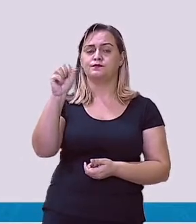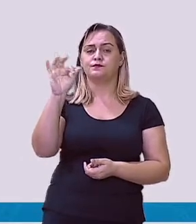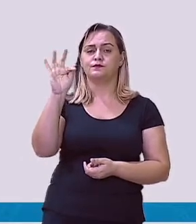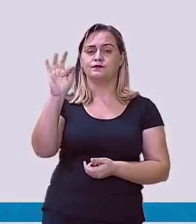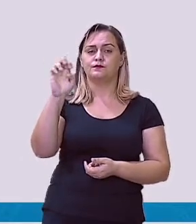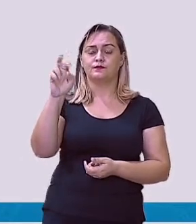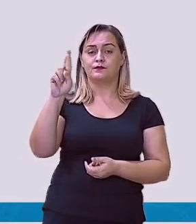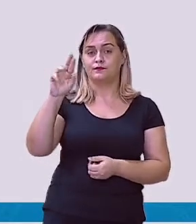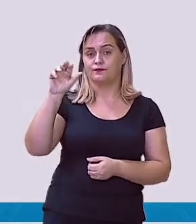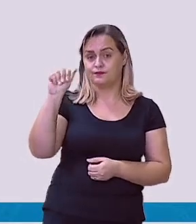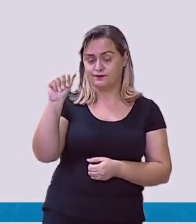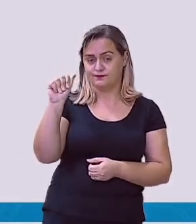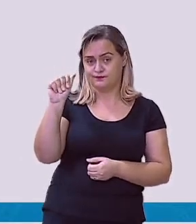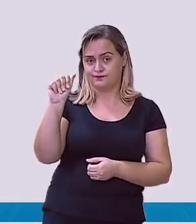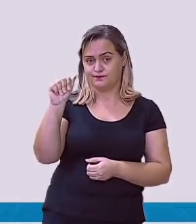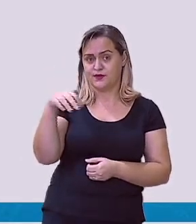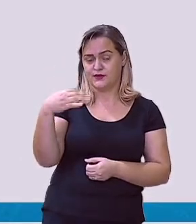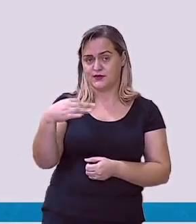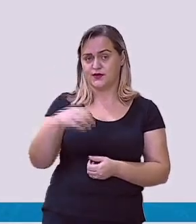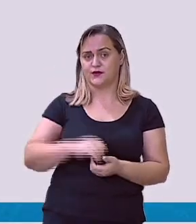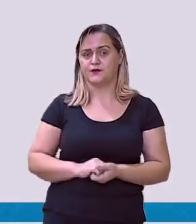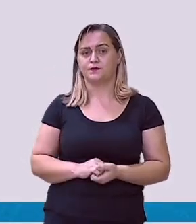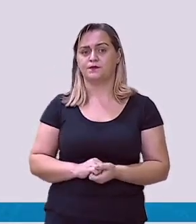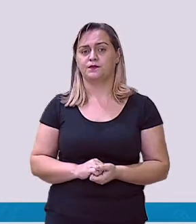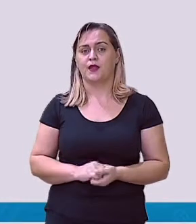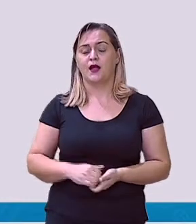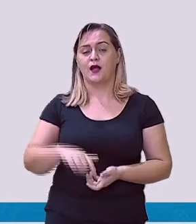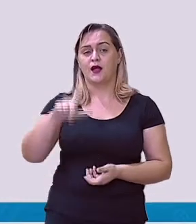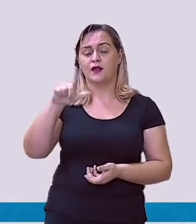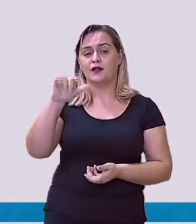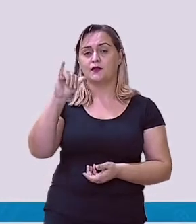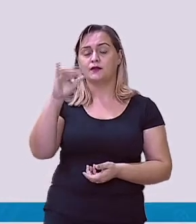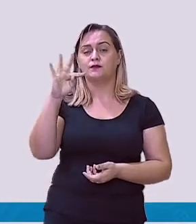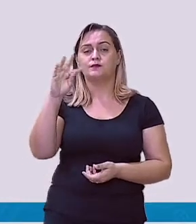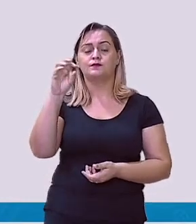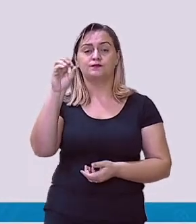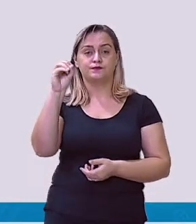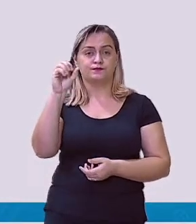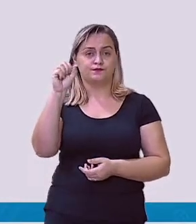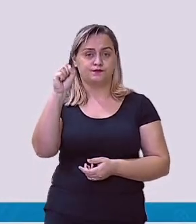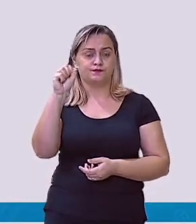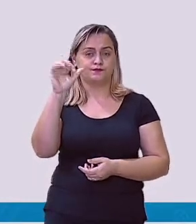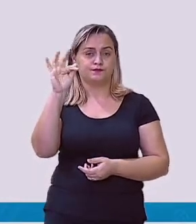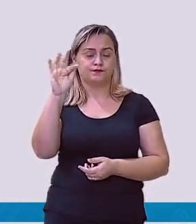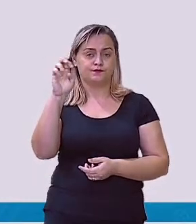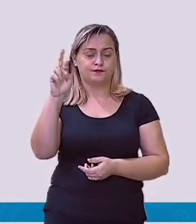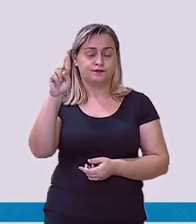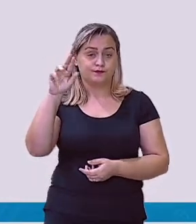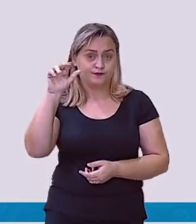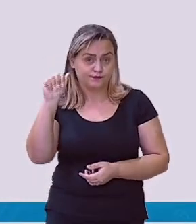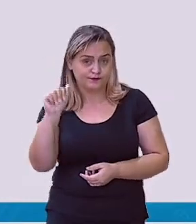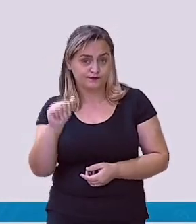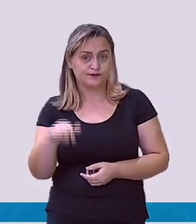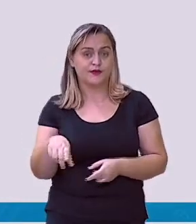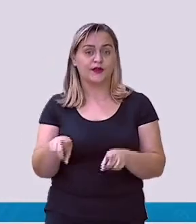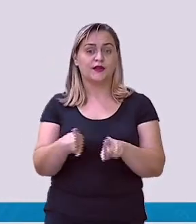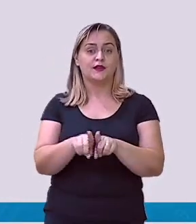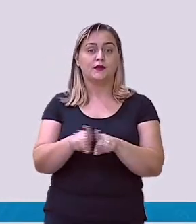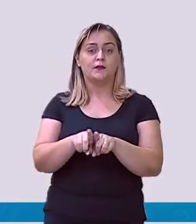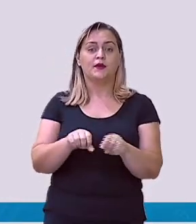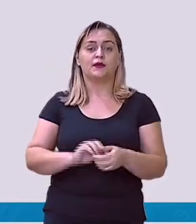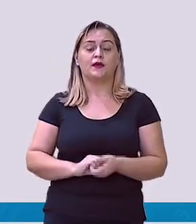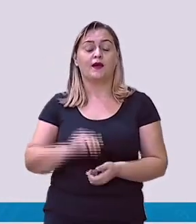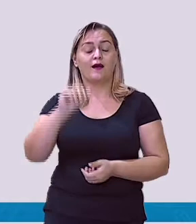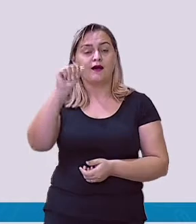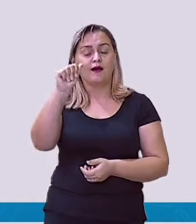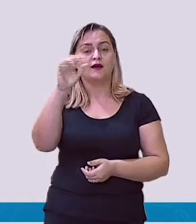a crosta terrestre e a atmosfera. A junção.